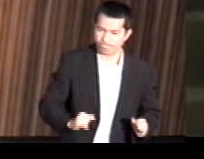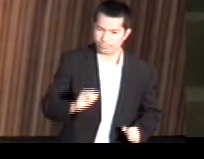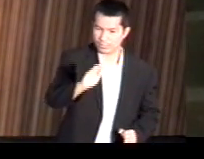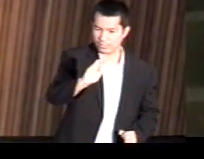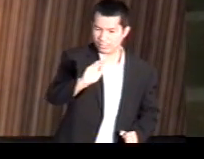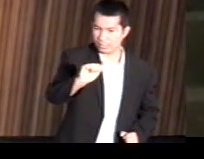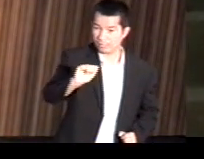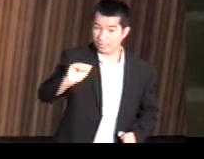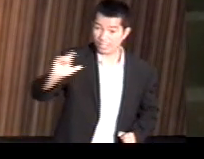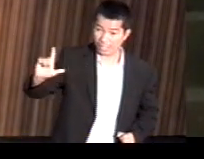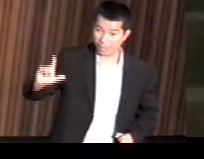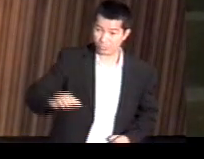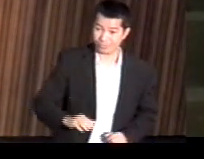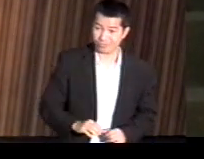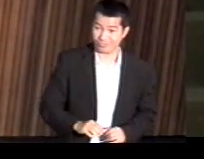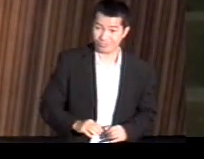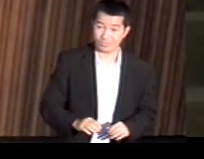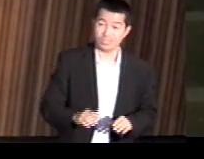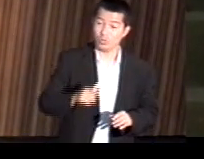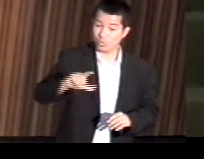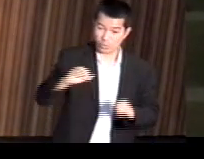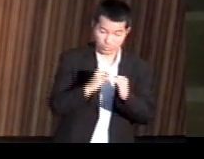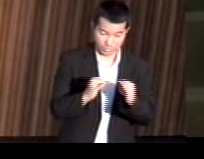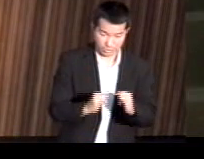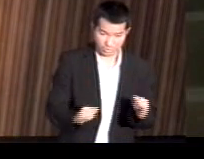e a Senhora da fertilidade e do prazer.